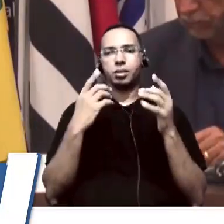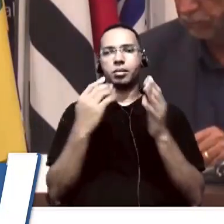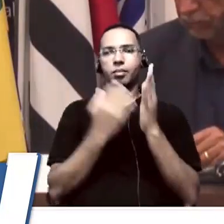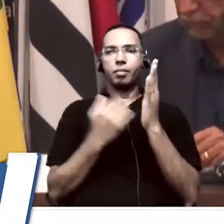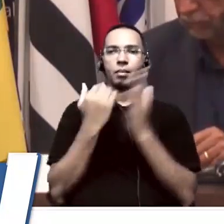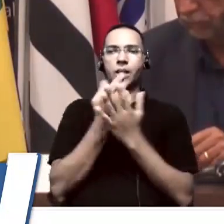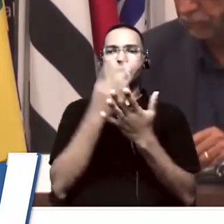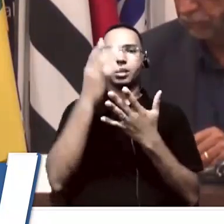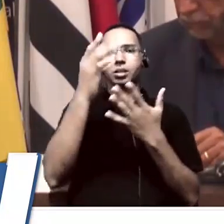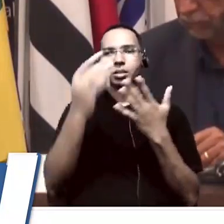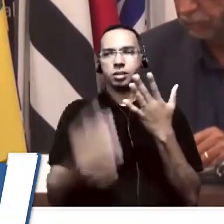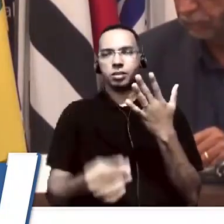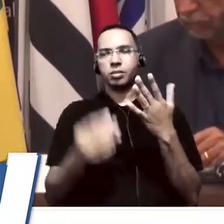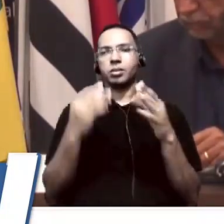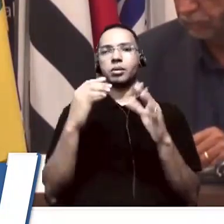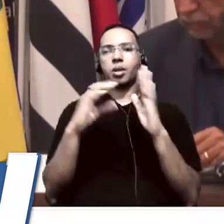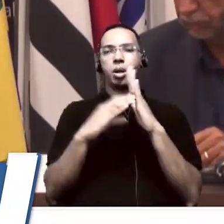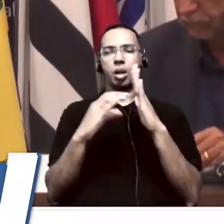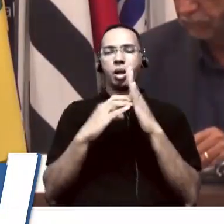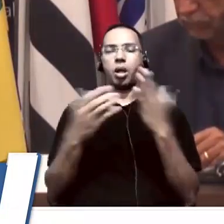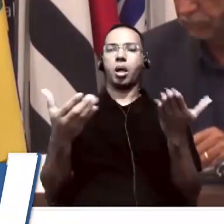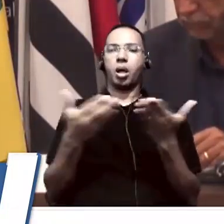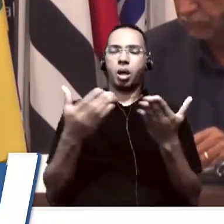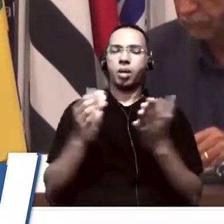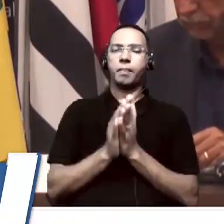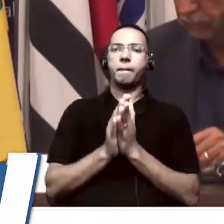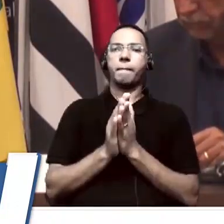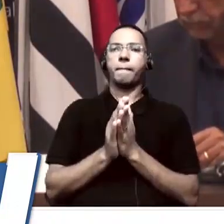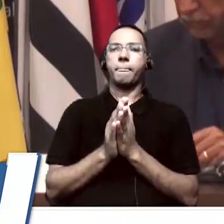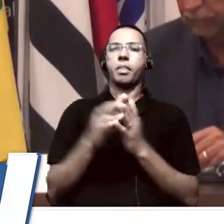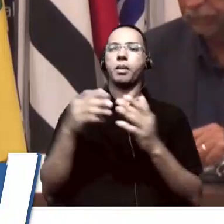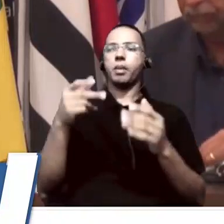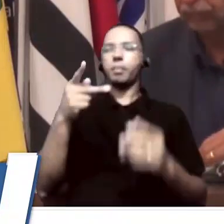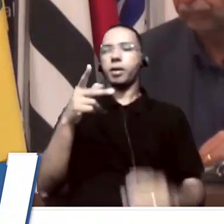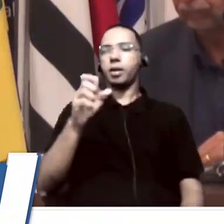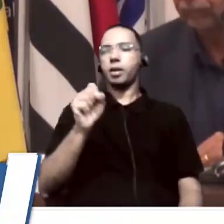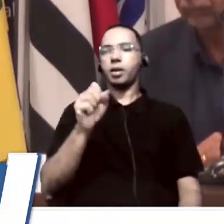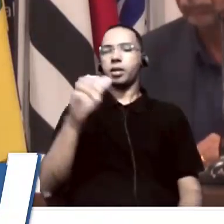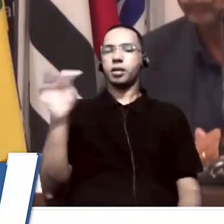o CRAS está sendo agora, mais PSF, Núcleo da Família,